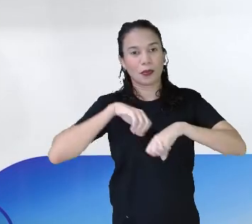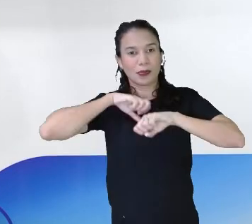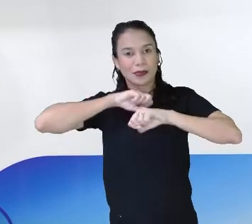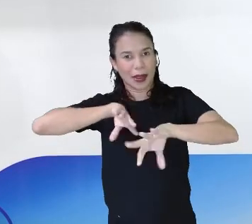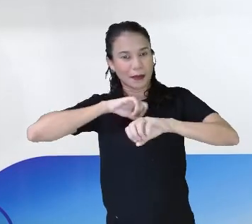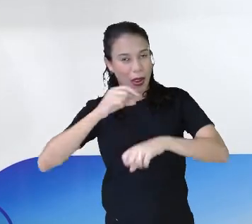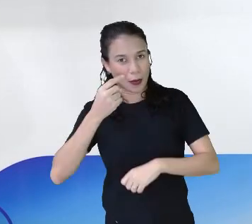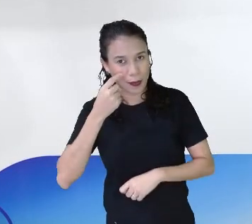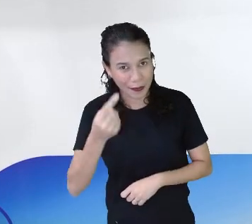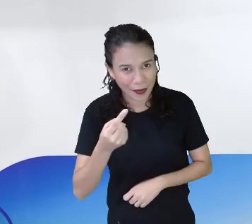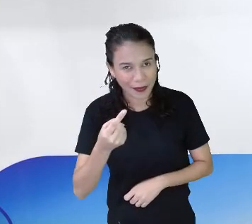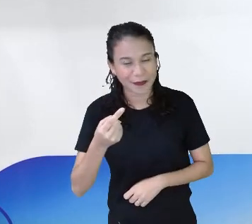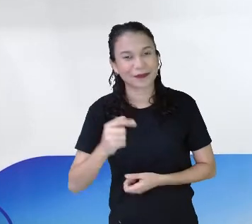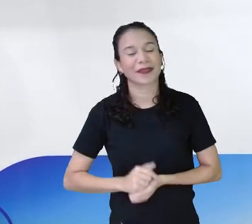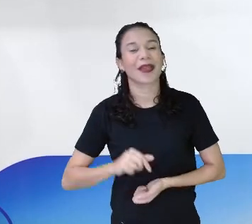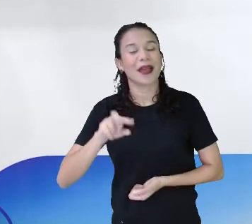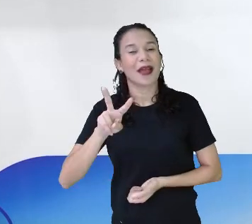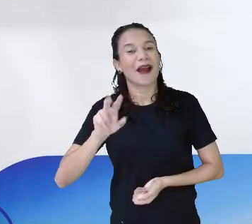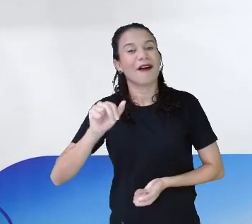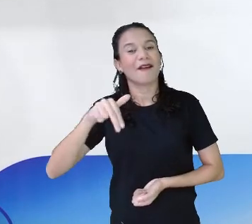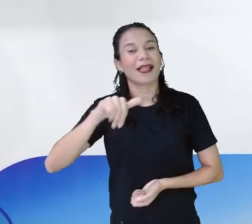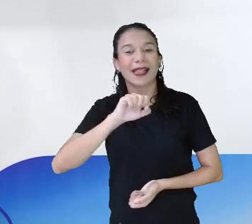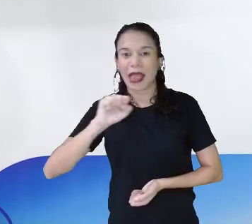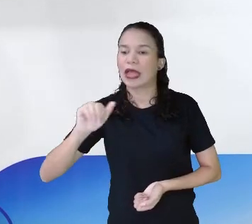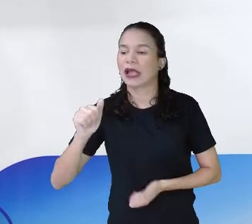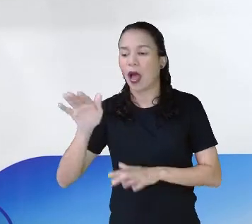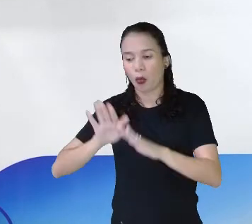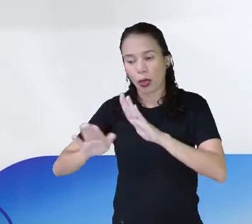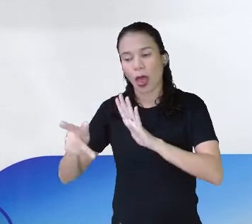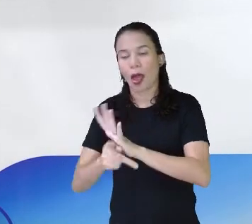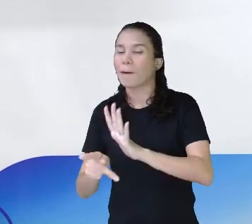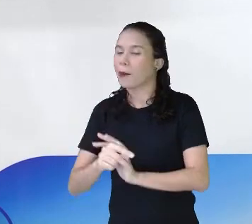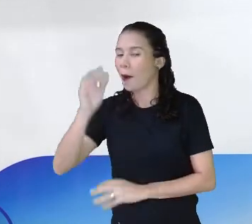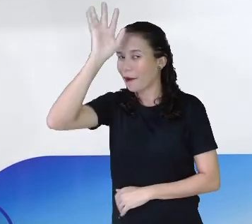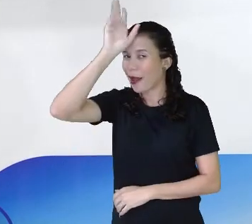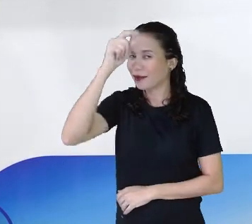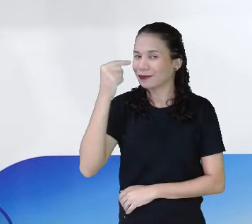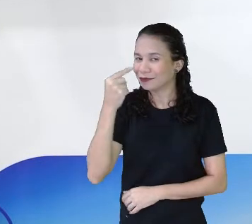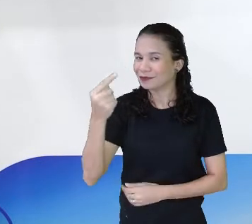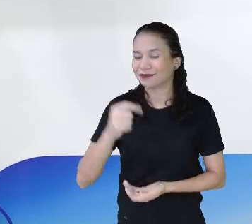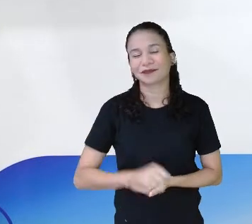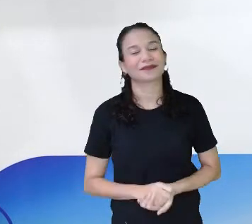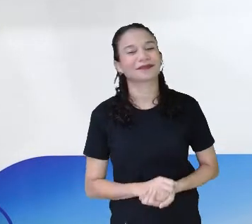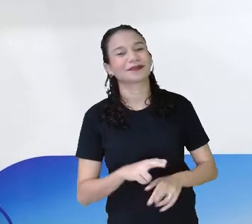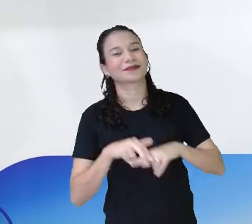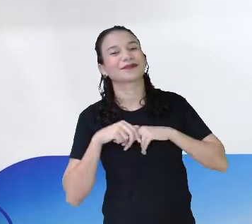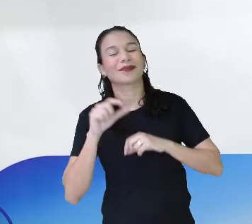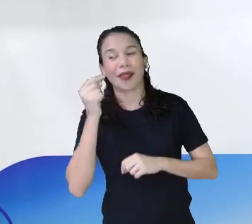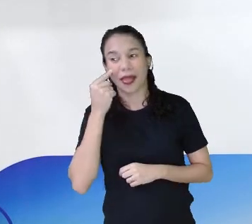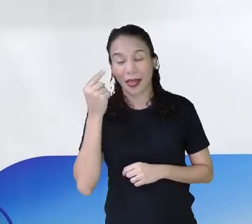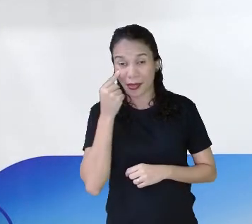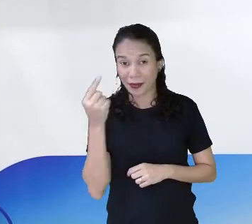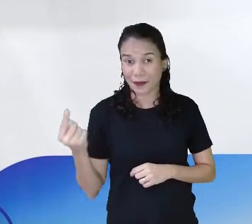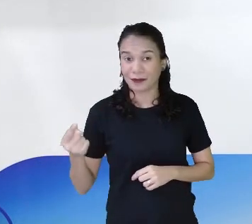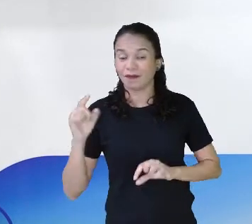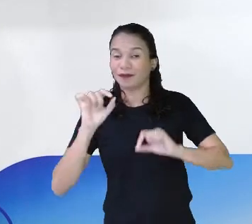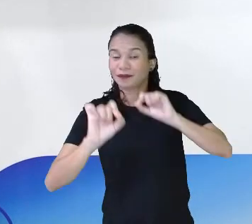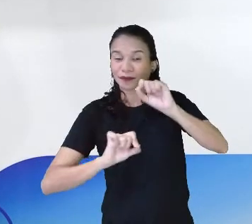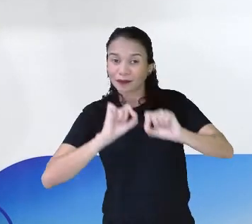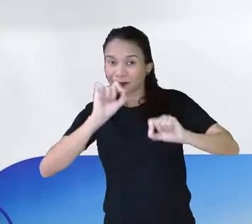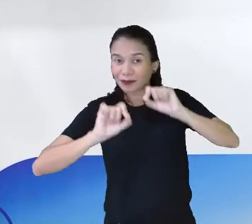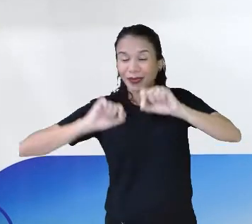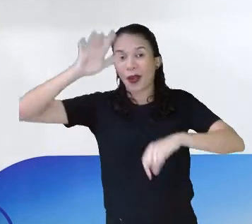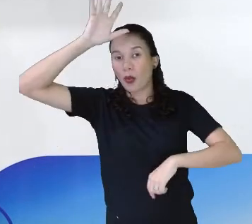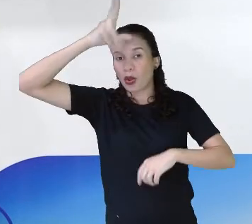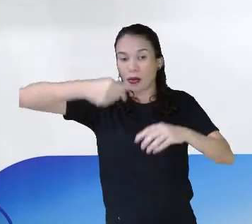que eu estou vendo, Vanessa, tome conta desse galo, Vanessa. Mas Vocês estão vendo aí, né? Carijó